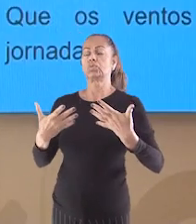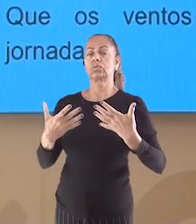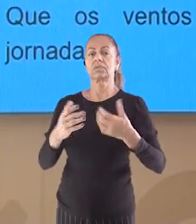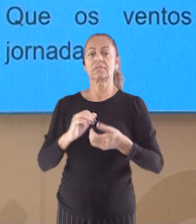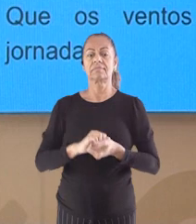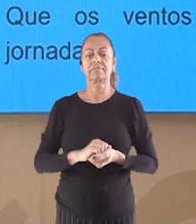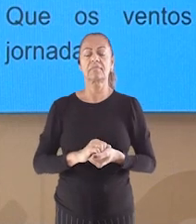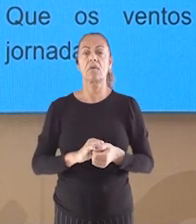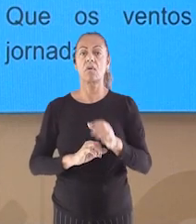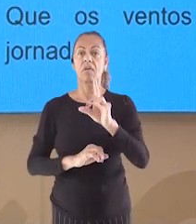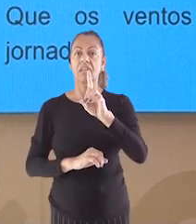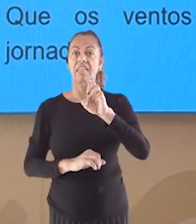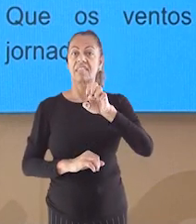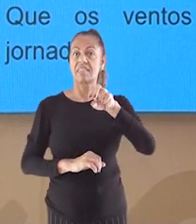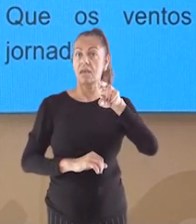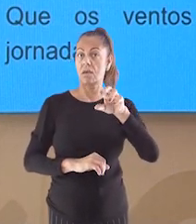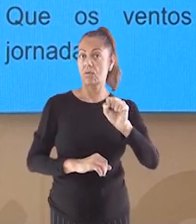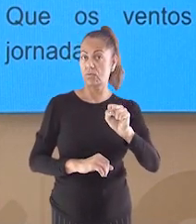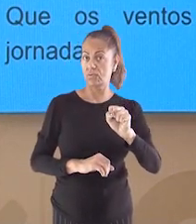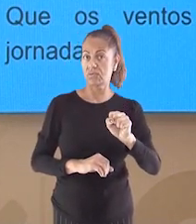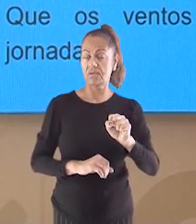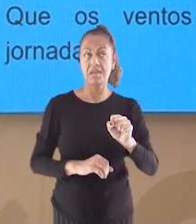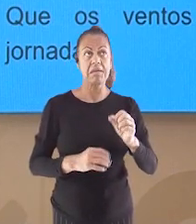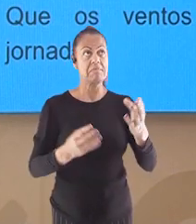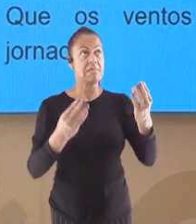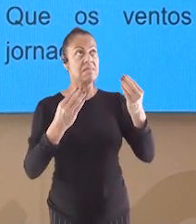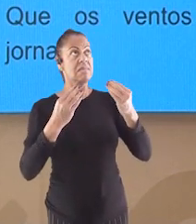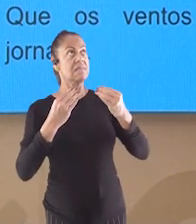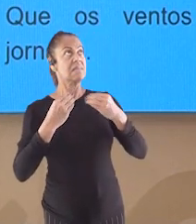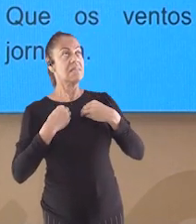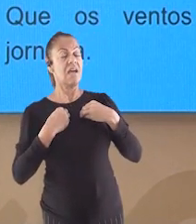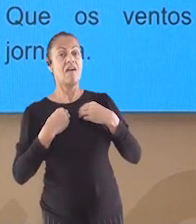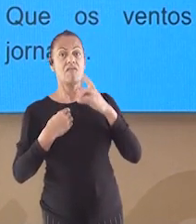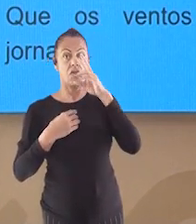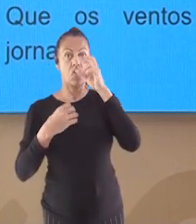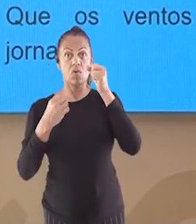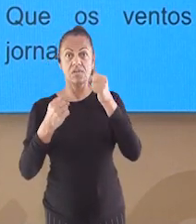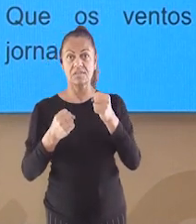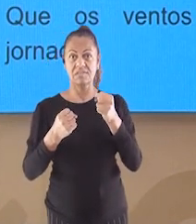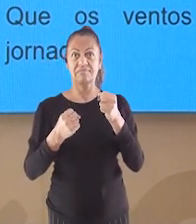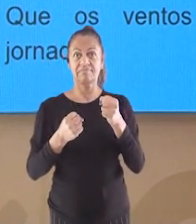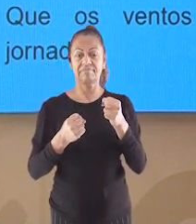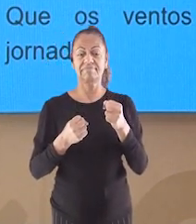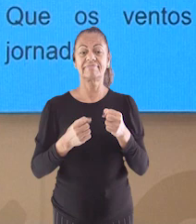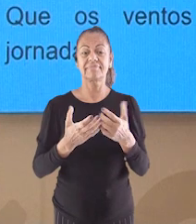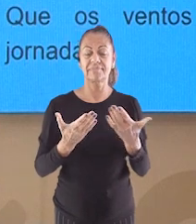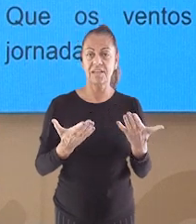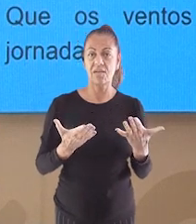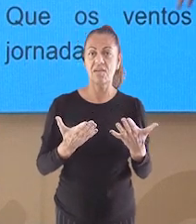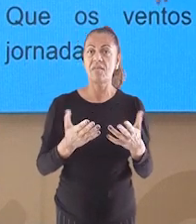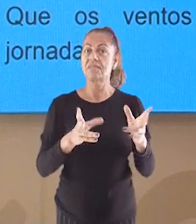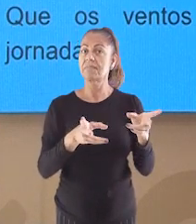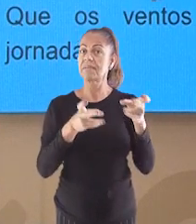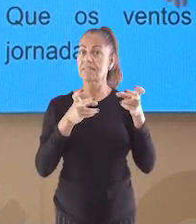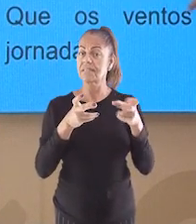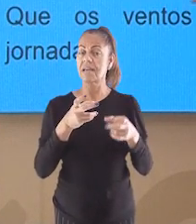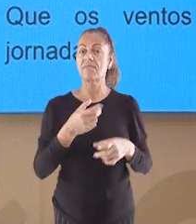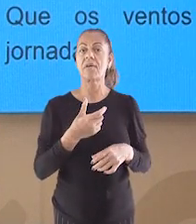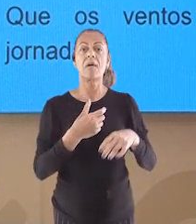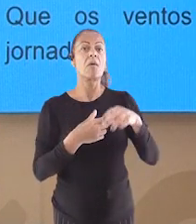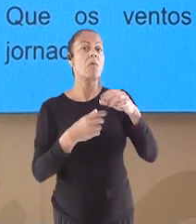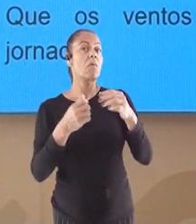após palavras que expressam desejos e também frases exclamativas. Olha esses exemplos. Deus me